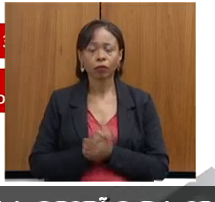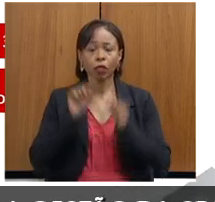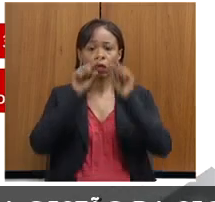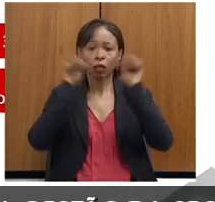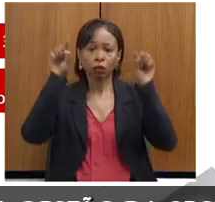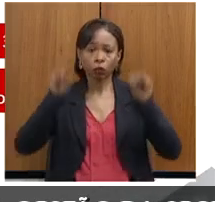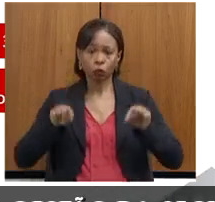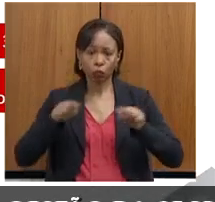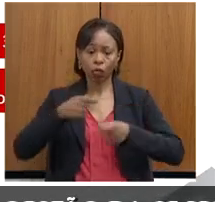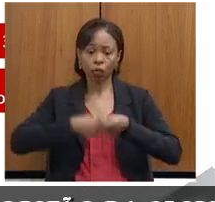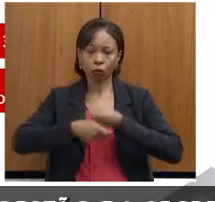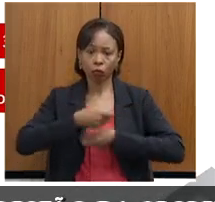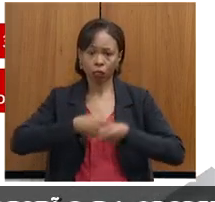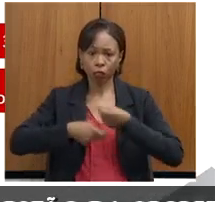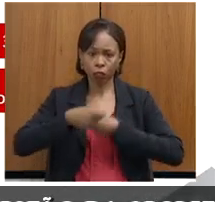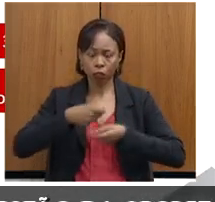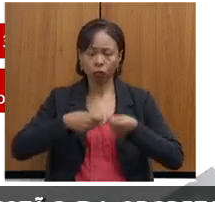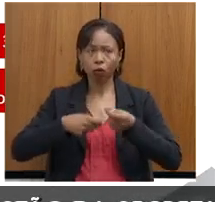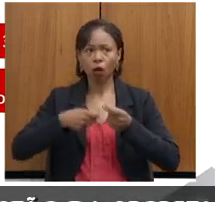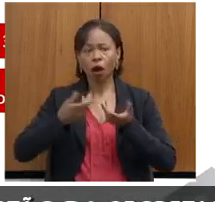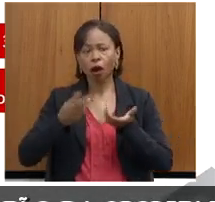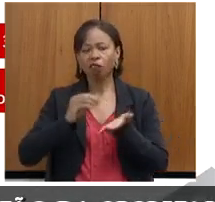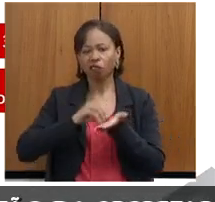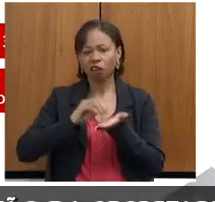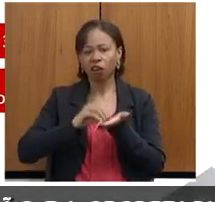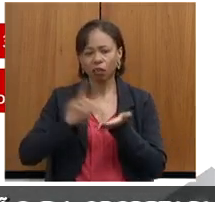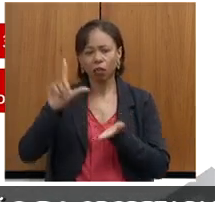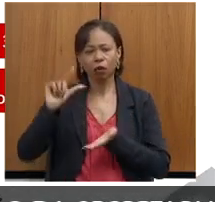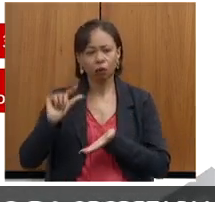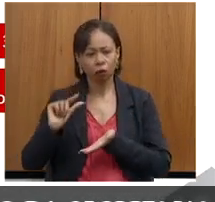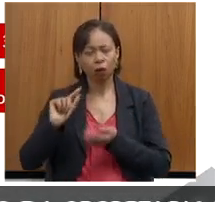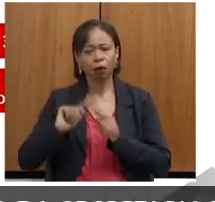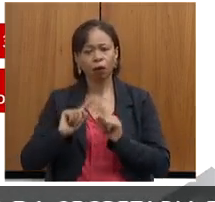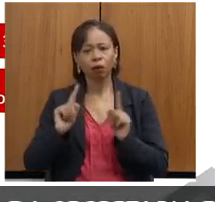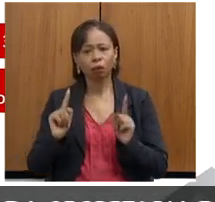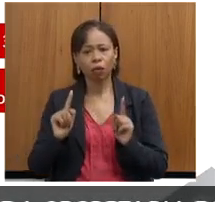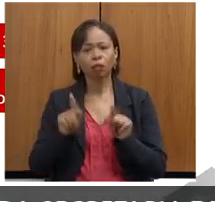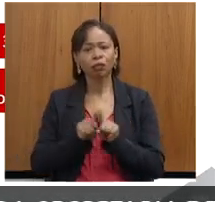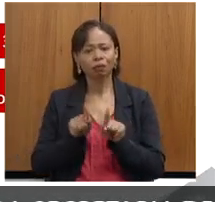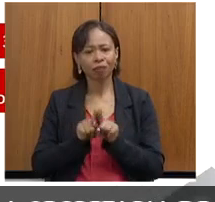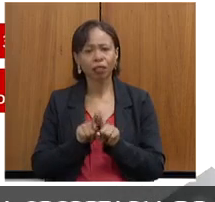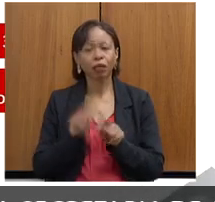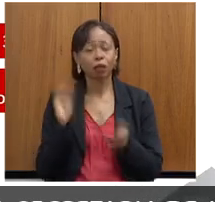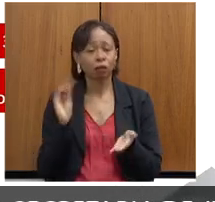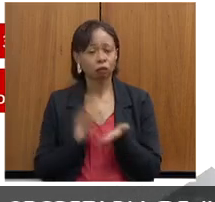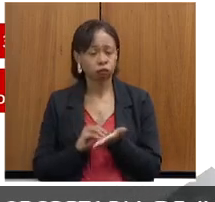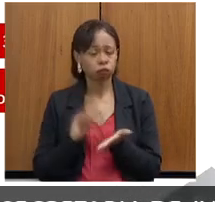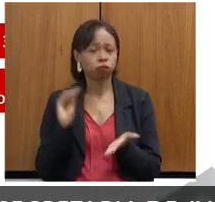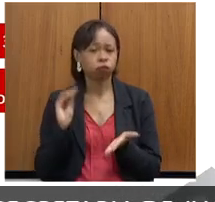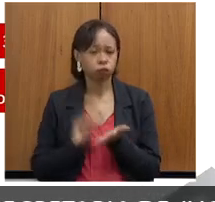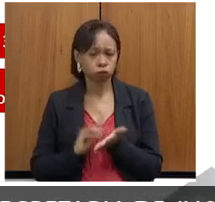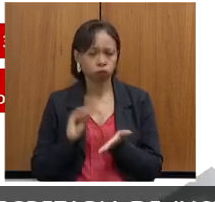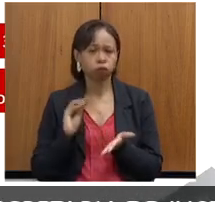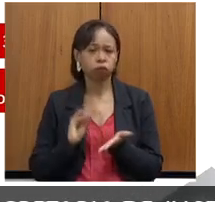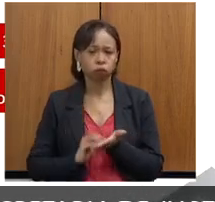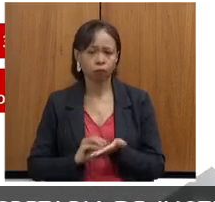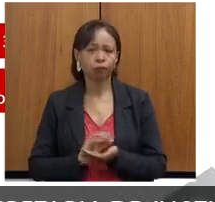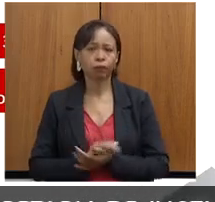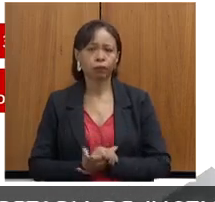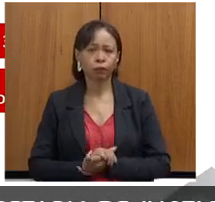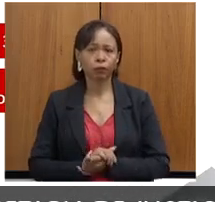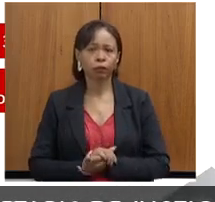servidores administrativos o deve ser um pouco menor mas mesmo assim bastante grande pode seguir